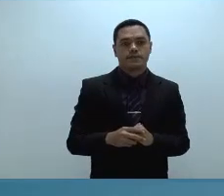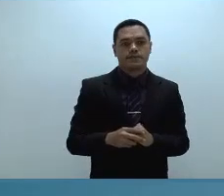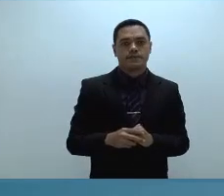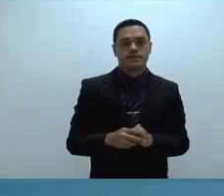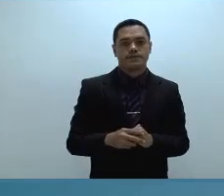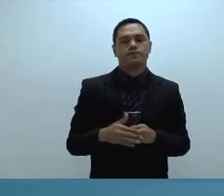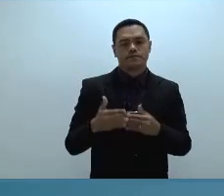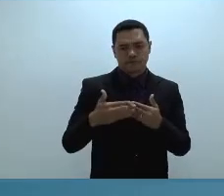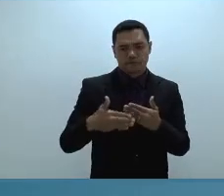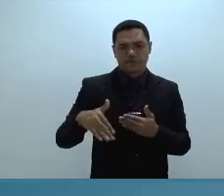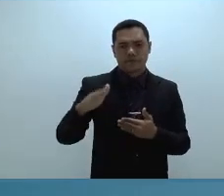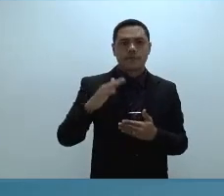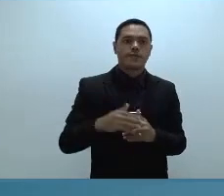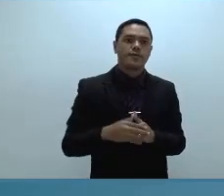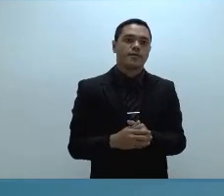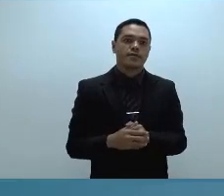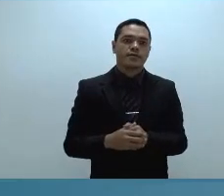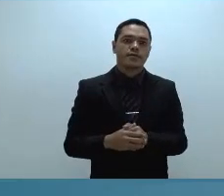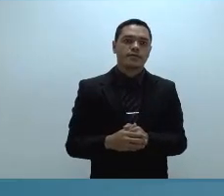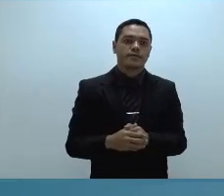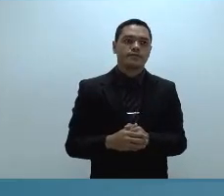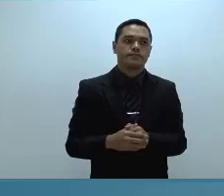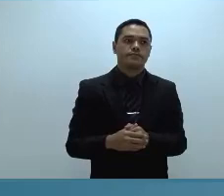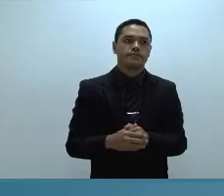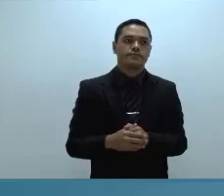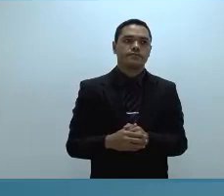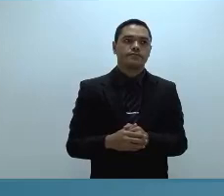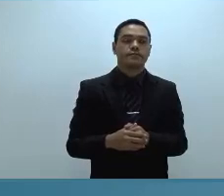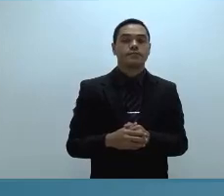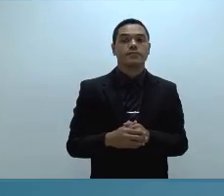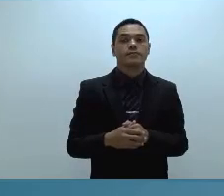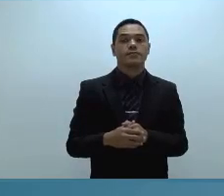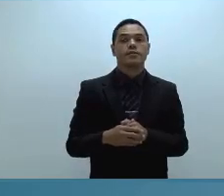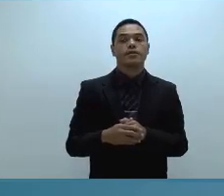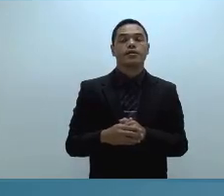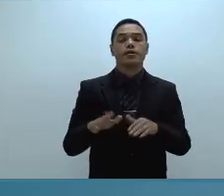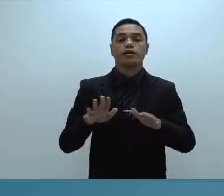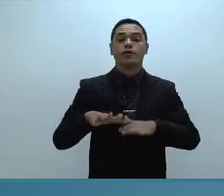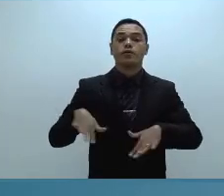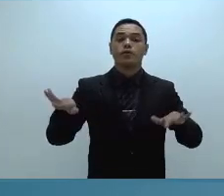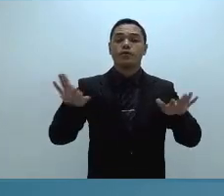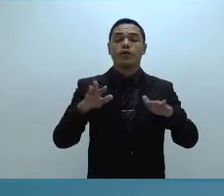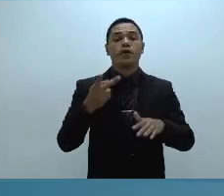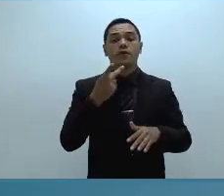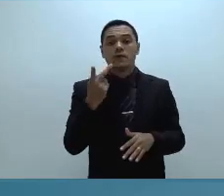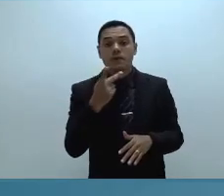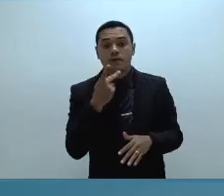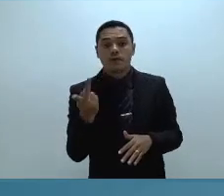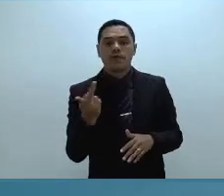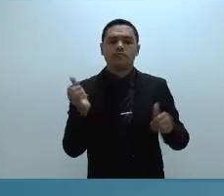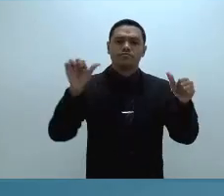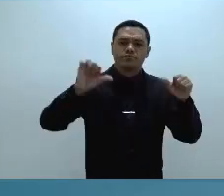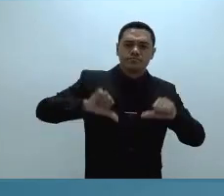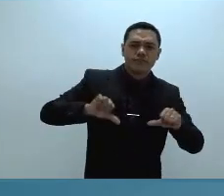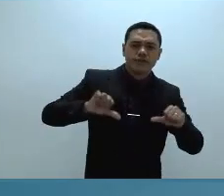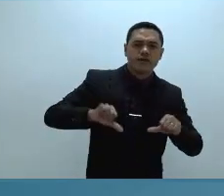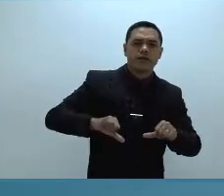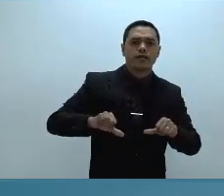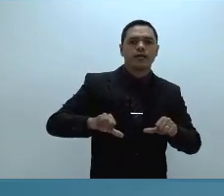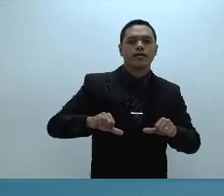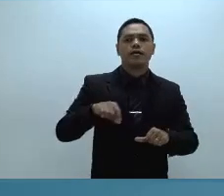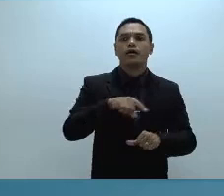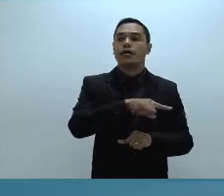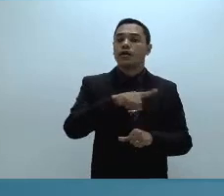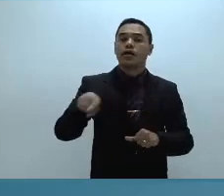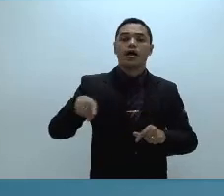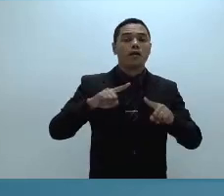Vamos adiante. Embora os agravantes sustentem violação à coisa julgada, tal argumento já foi